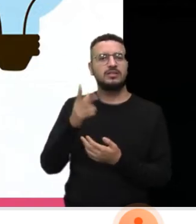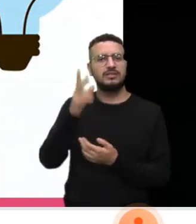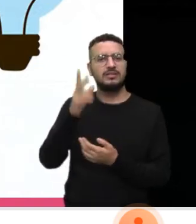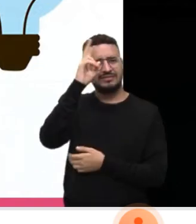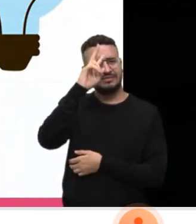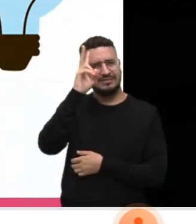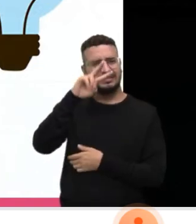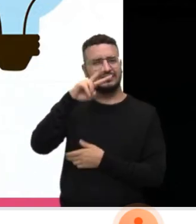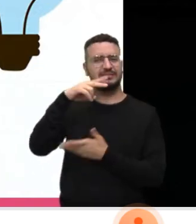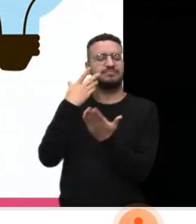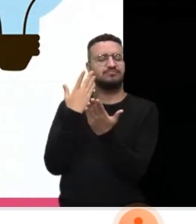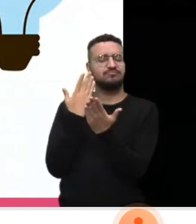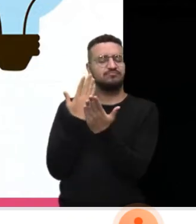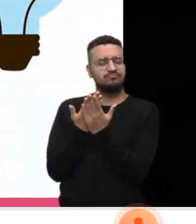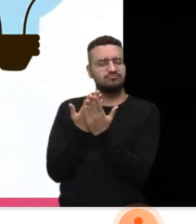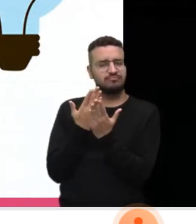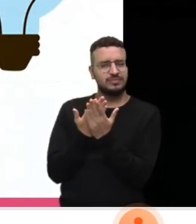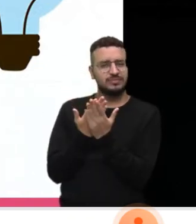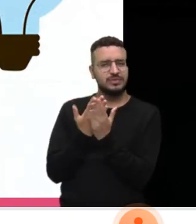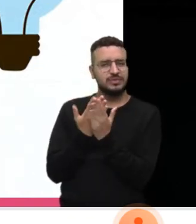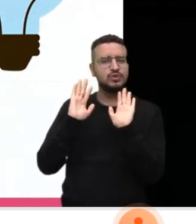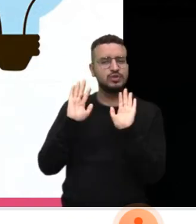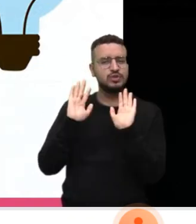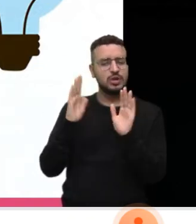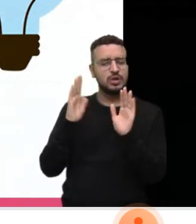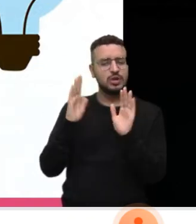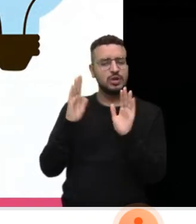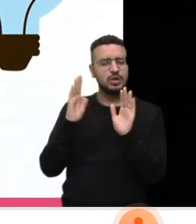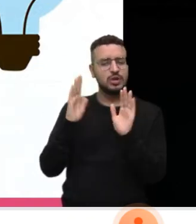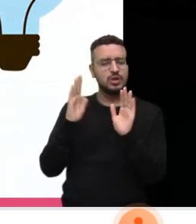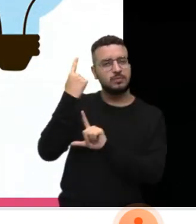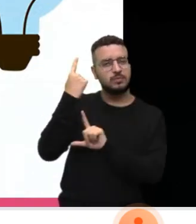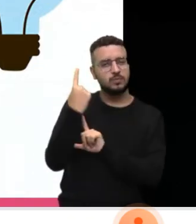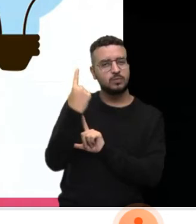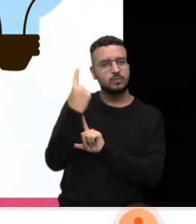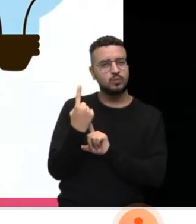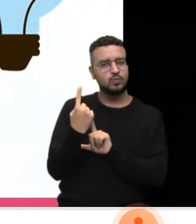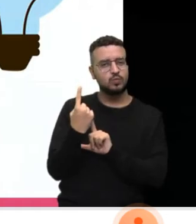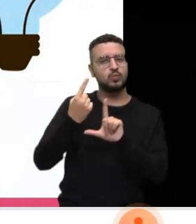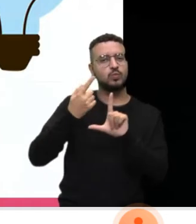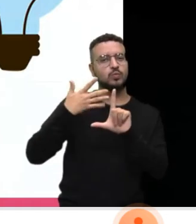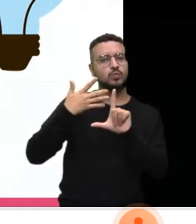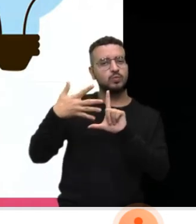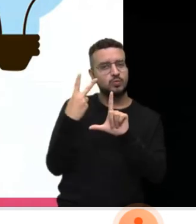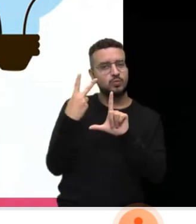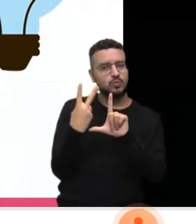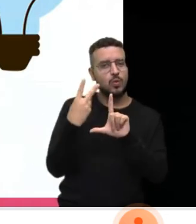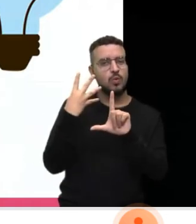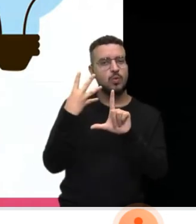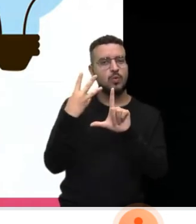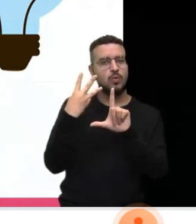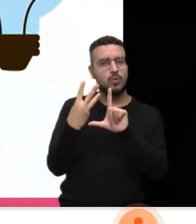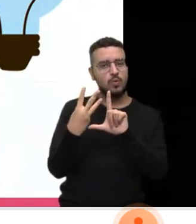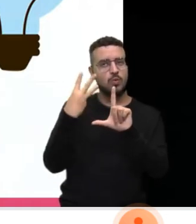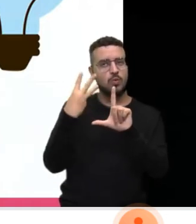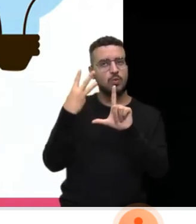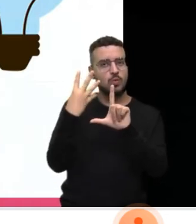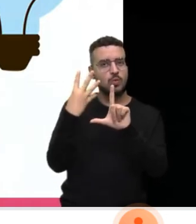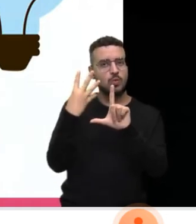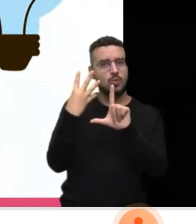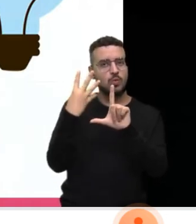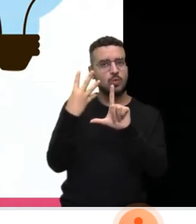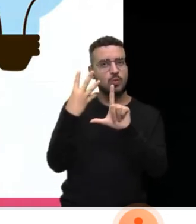já demos, né, em relação à língua brasileira de sinais. Então, você pode ter percebido que nós